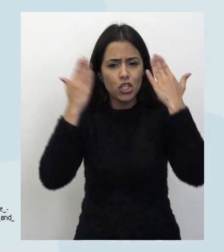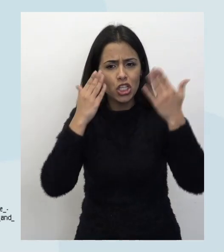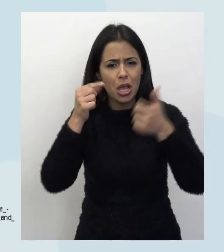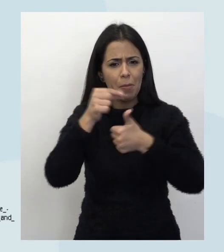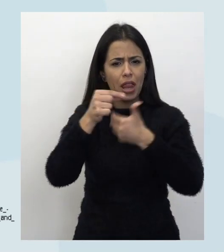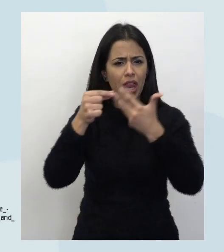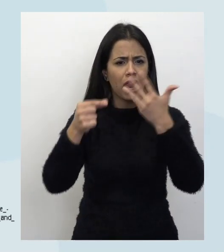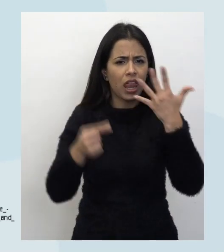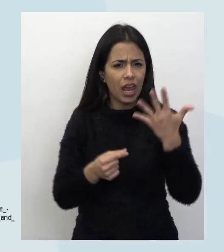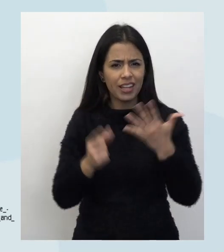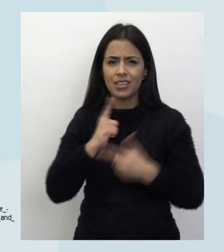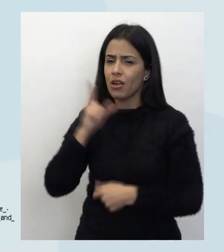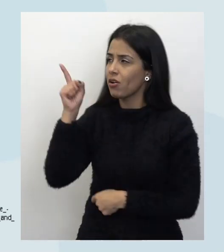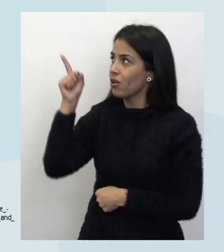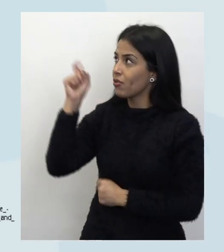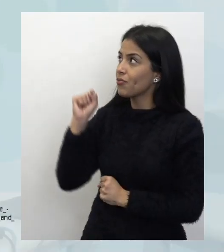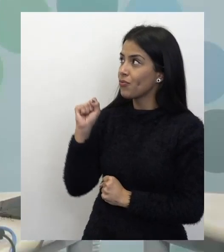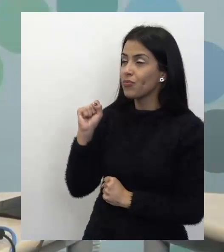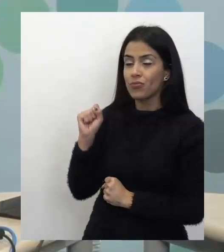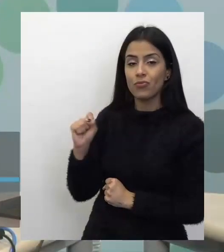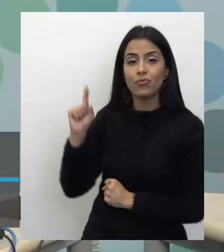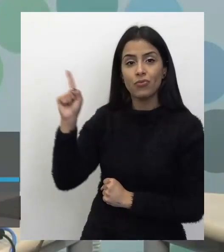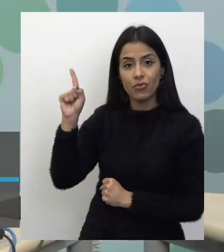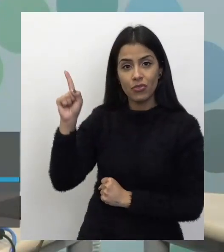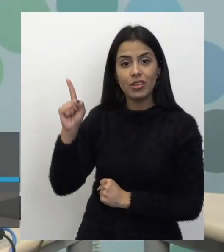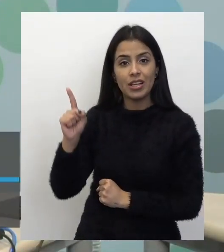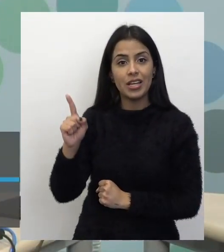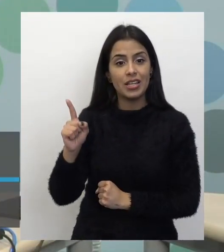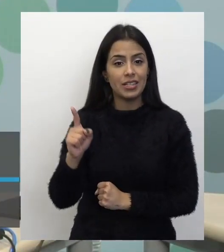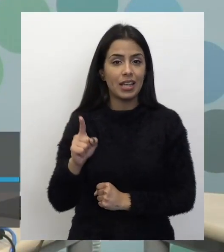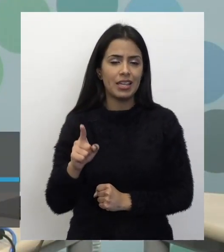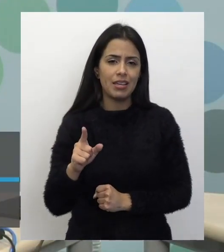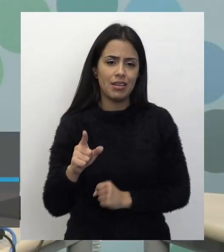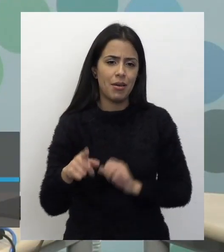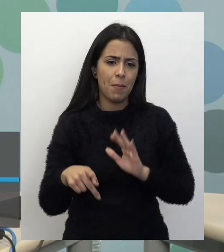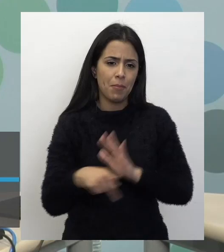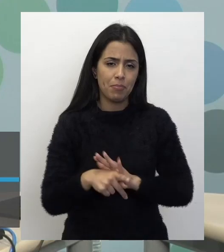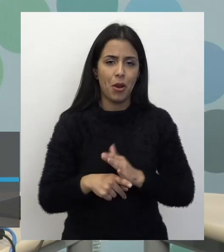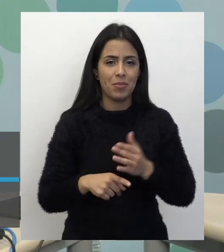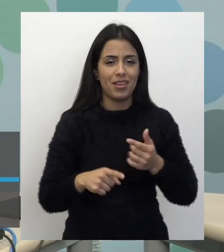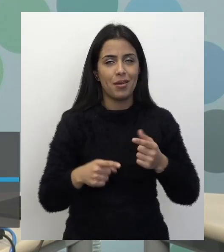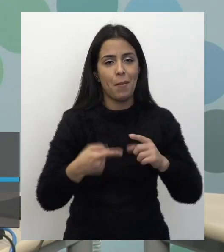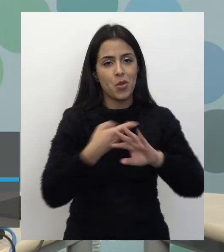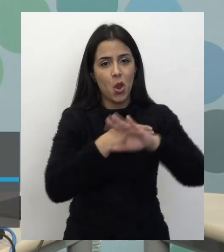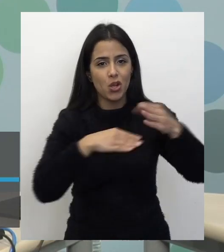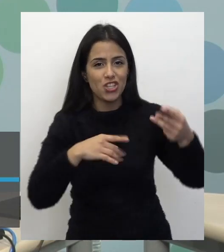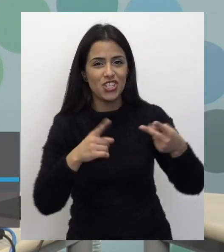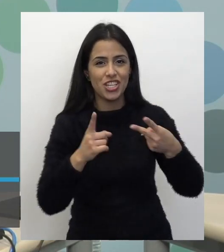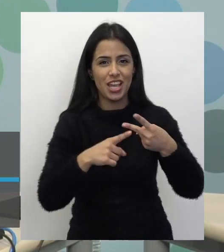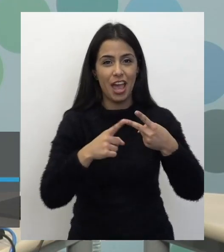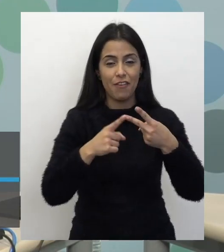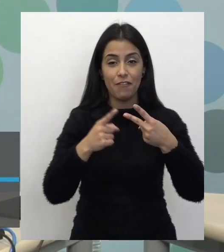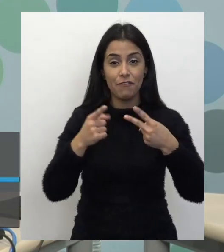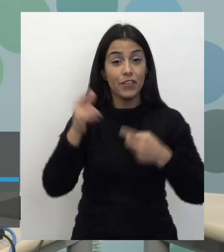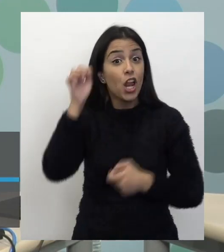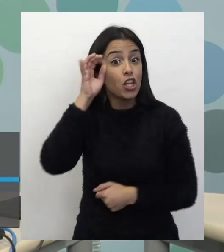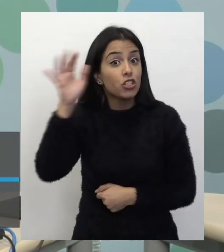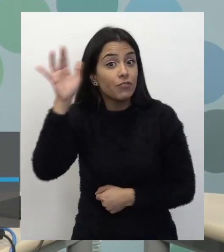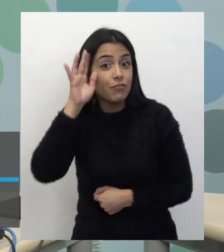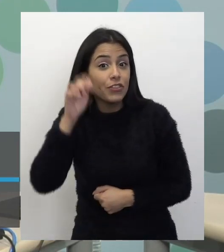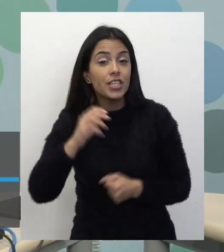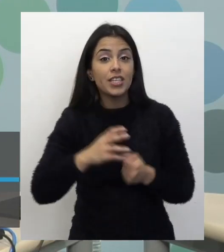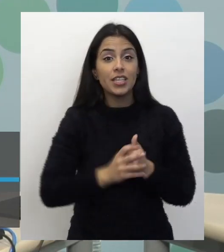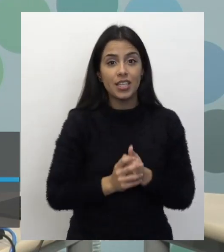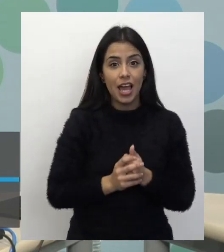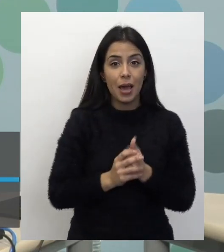são os componentes curriculares que vocês estudam no ensino médio, biologia, filosofia, tudo isso vem da Grécia Antiga. A gente